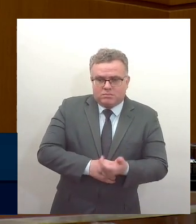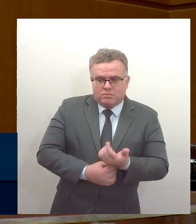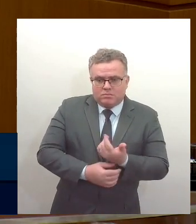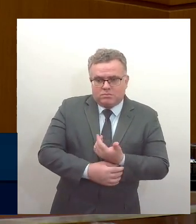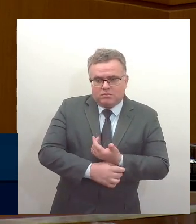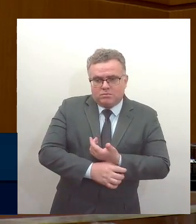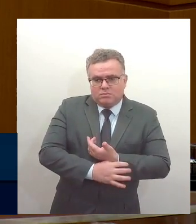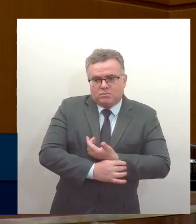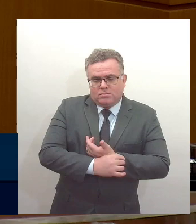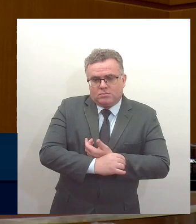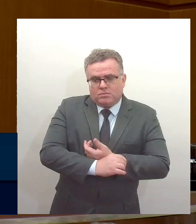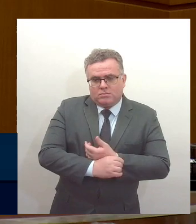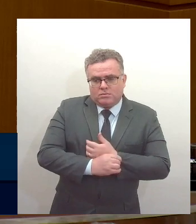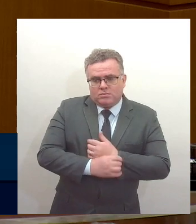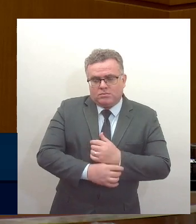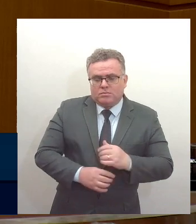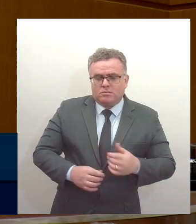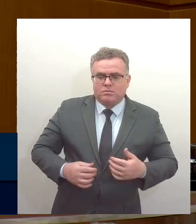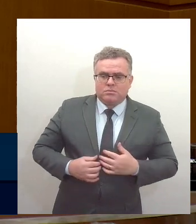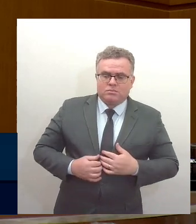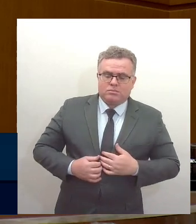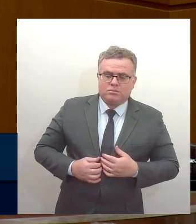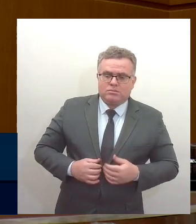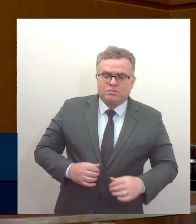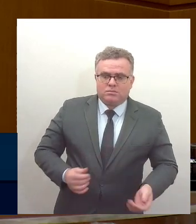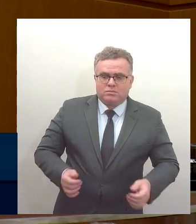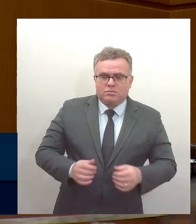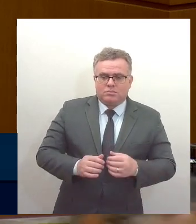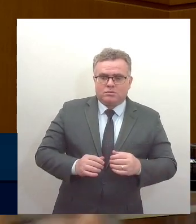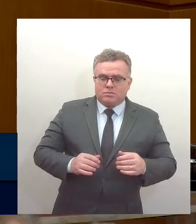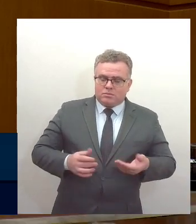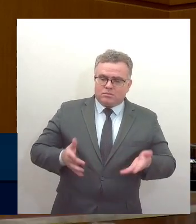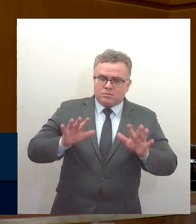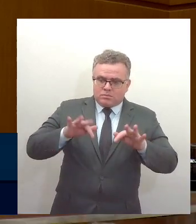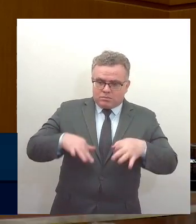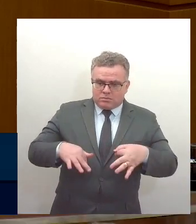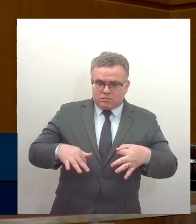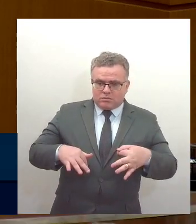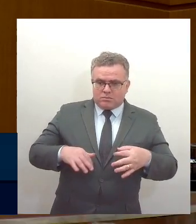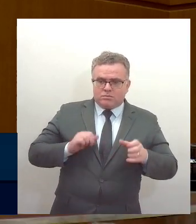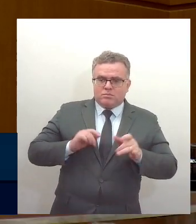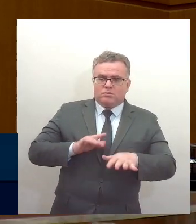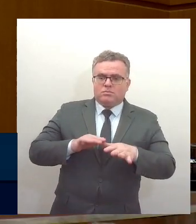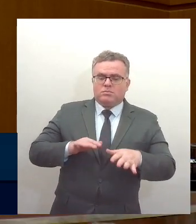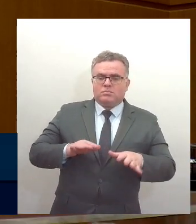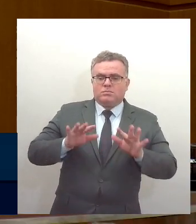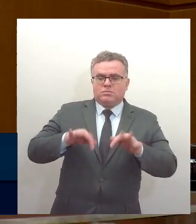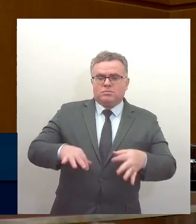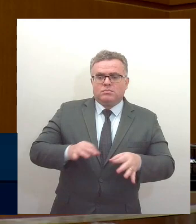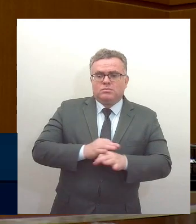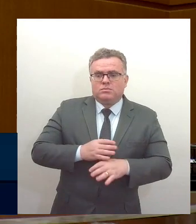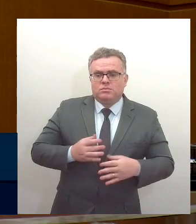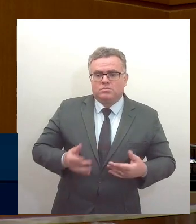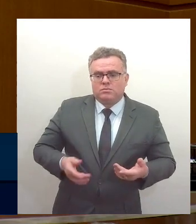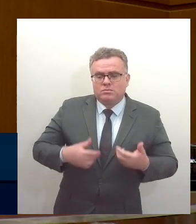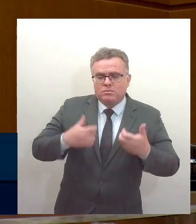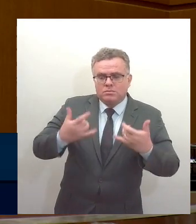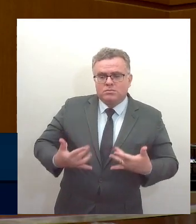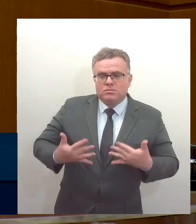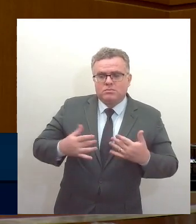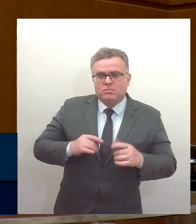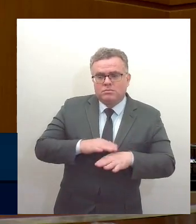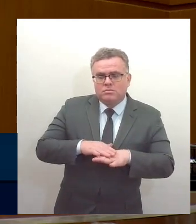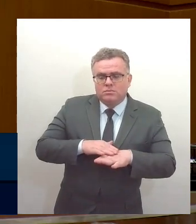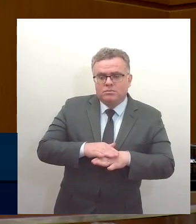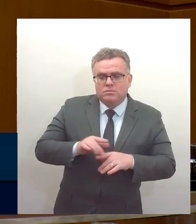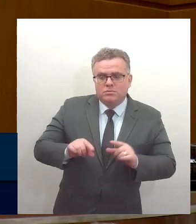no final de tudo, depois de tanta cobrança, eu conversei com o pessoal da organização e